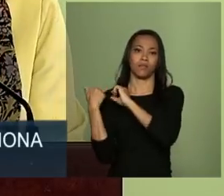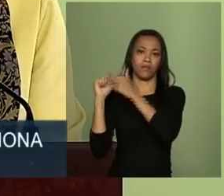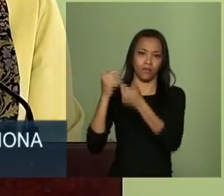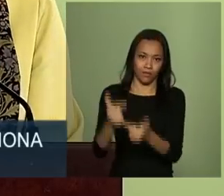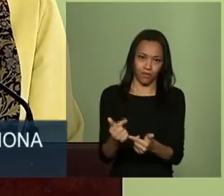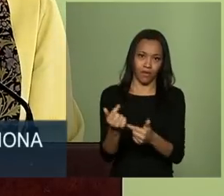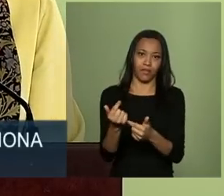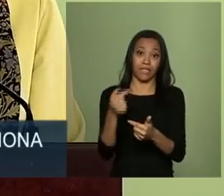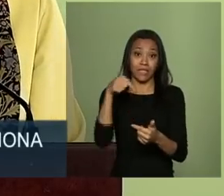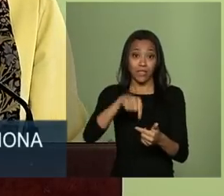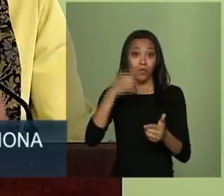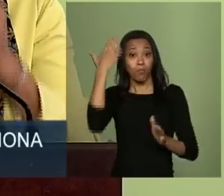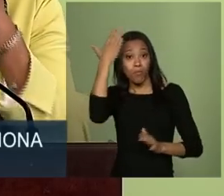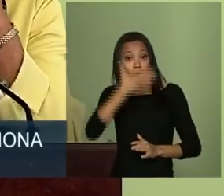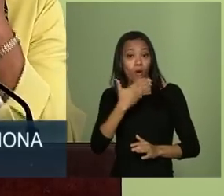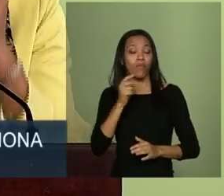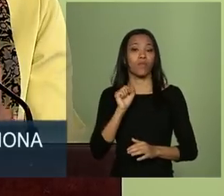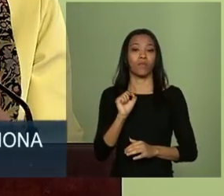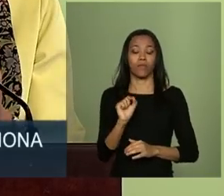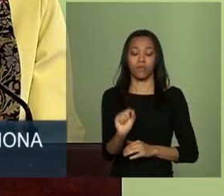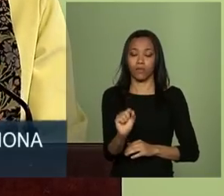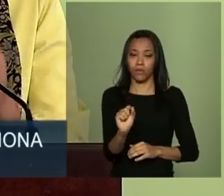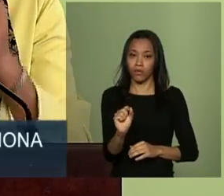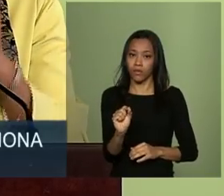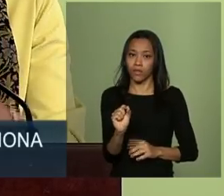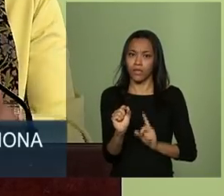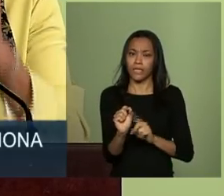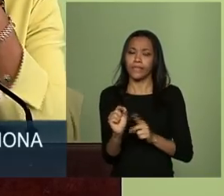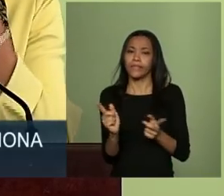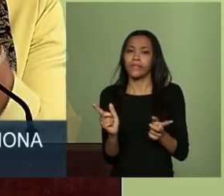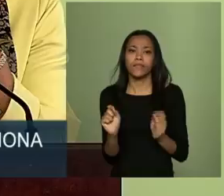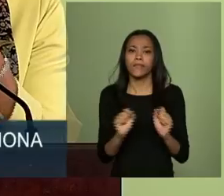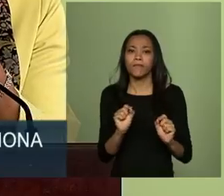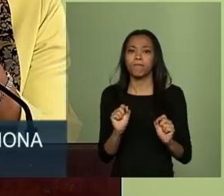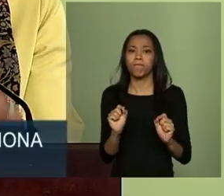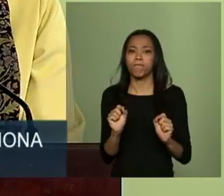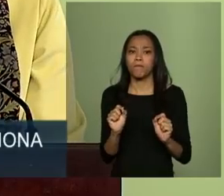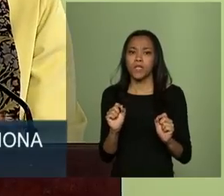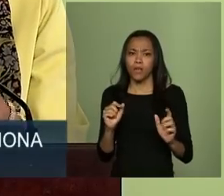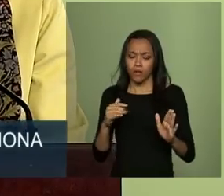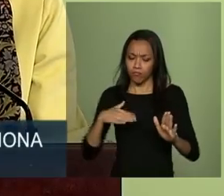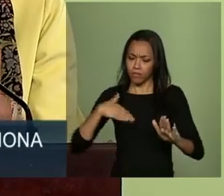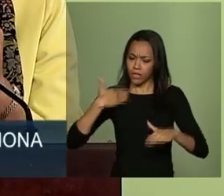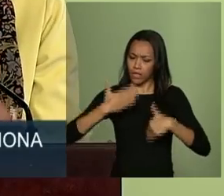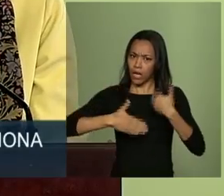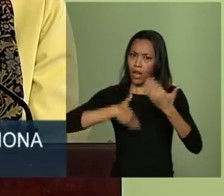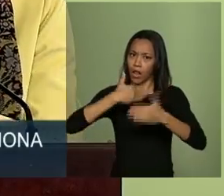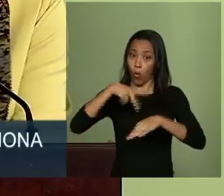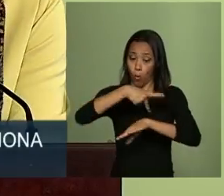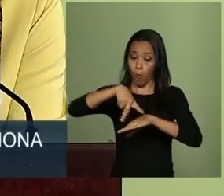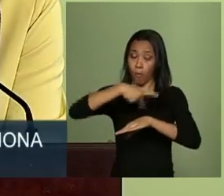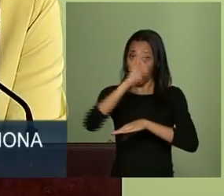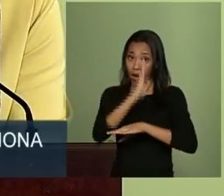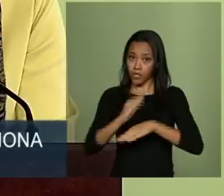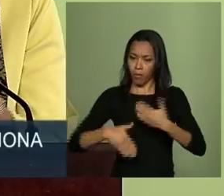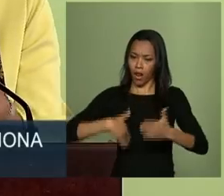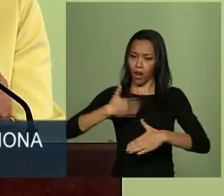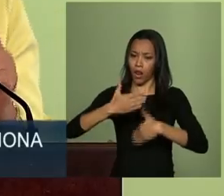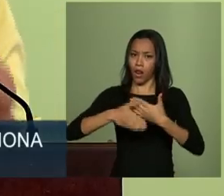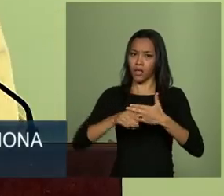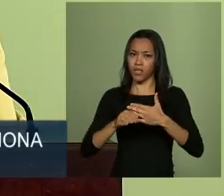uma grande prova de capacidade de desenvolver-se sem deixar sua população para trás,